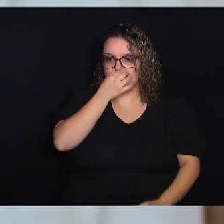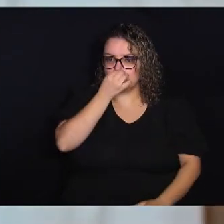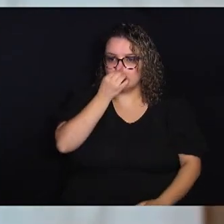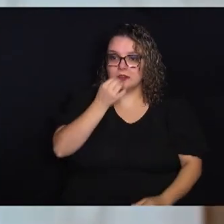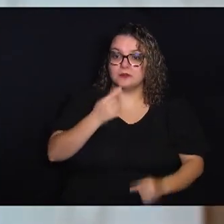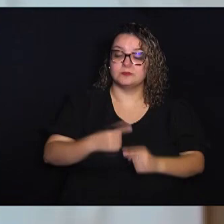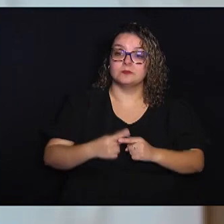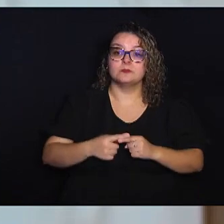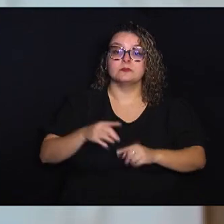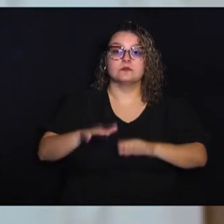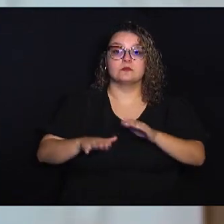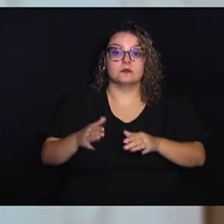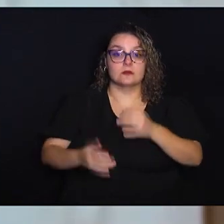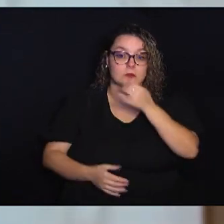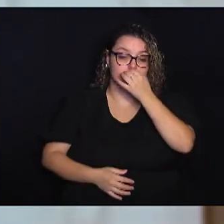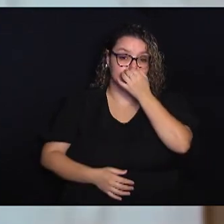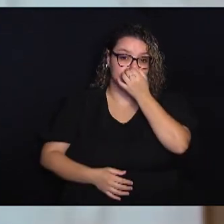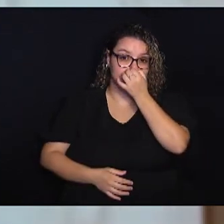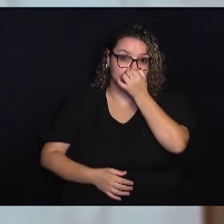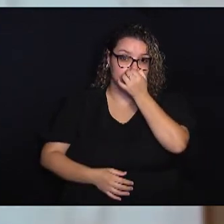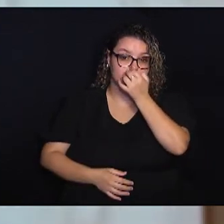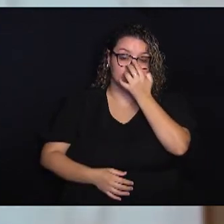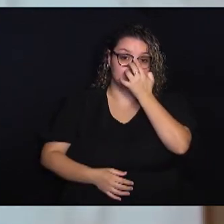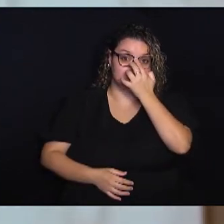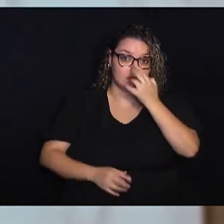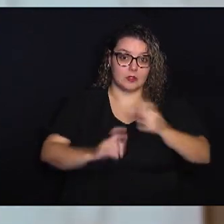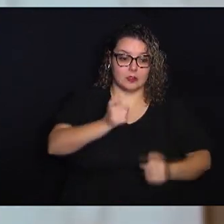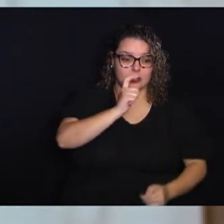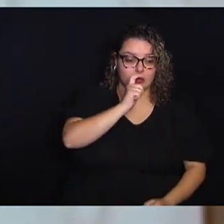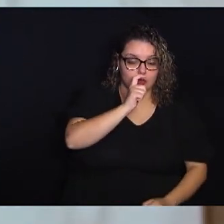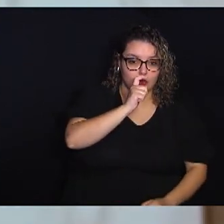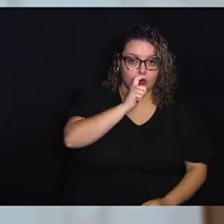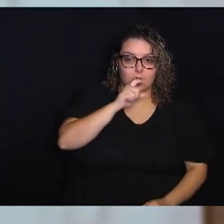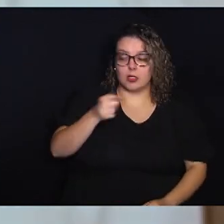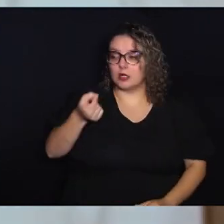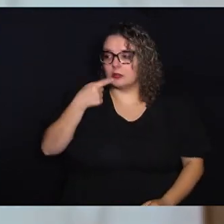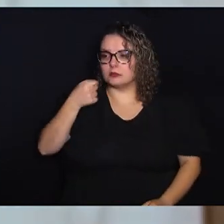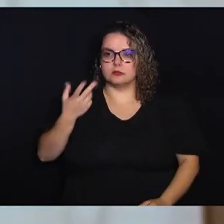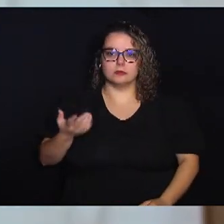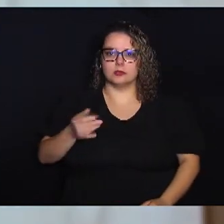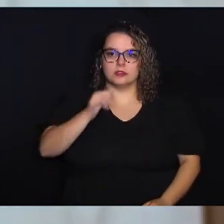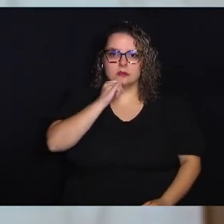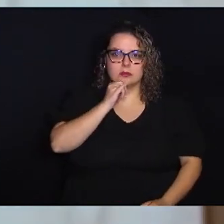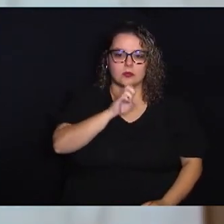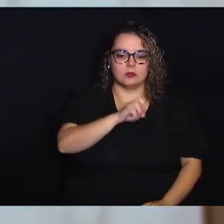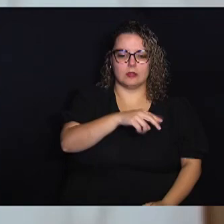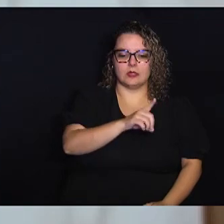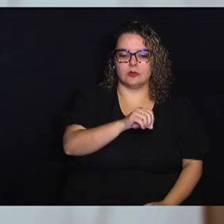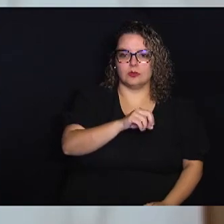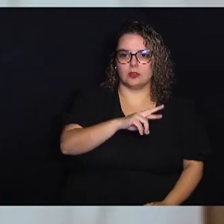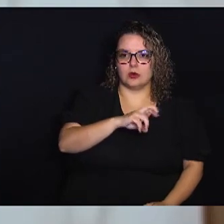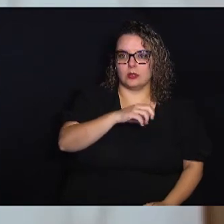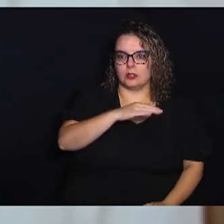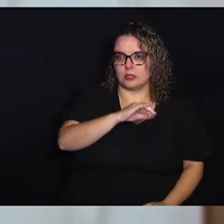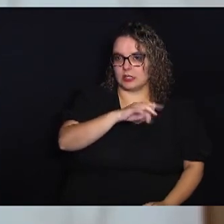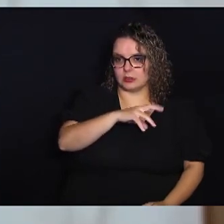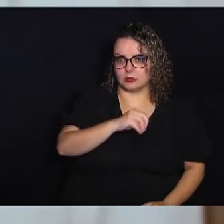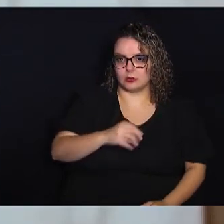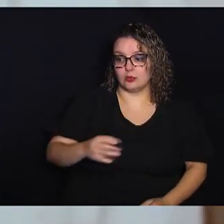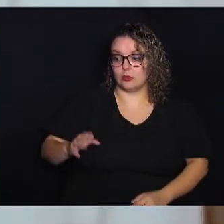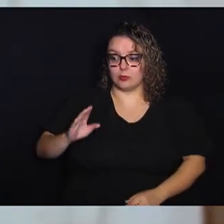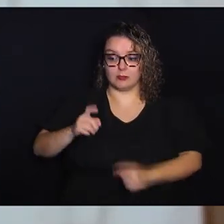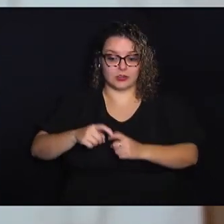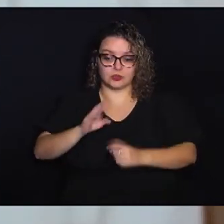pessoa tem asma e toma um tipo de medicação, ela está numa consulta, por exemplo, sei lá, com o endocrinologista, com o neurologista, com o cardio, aí ele